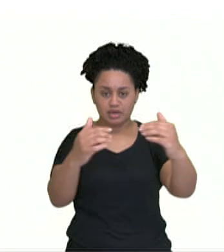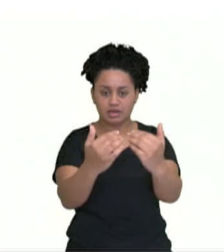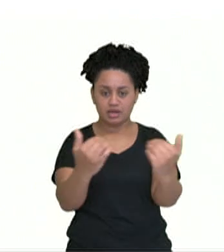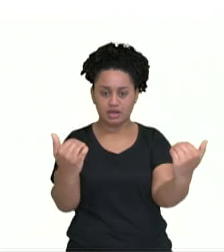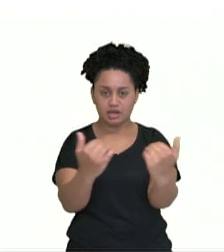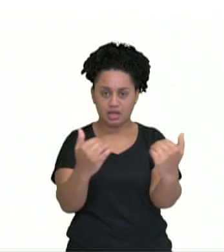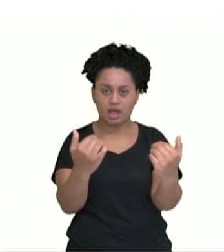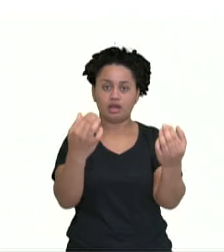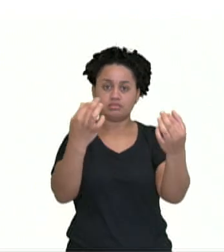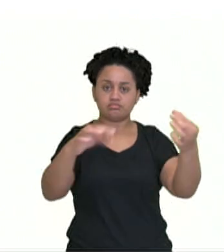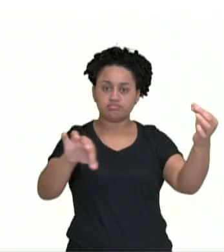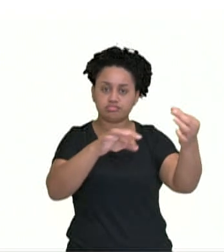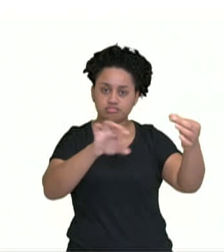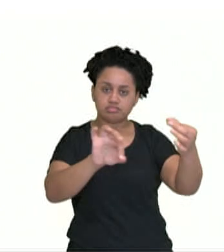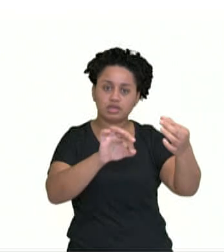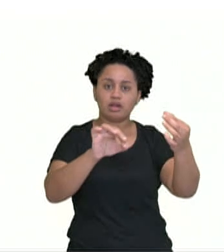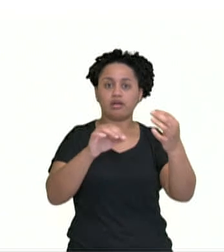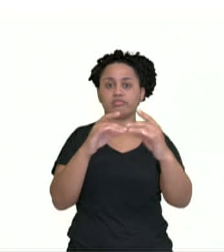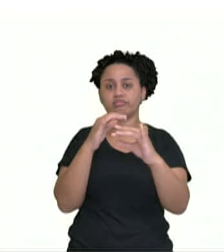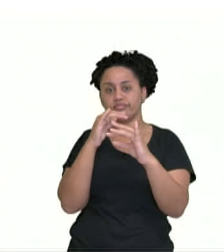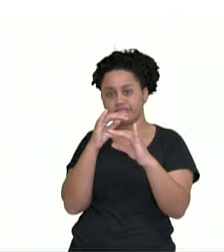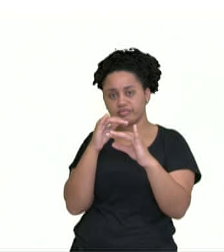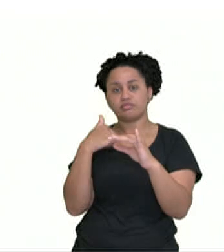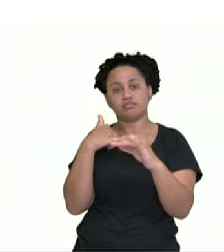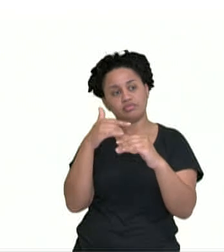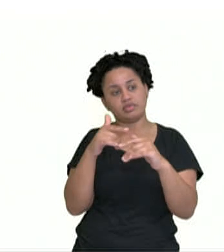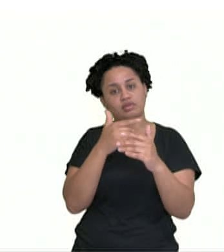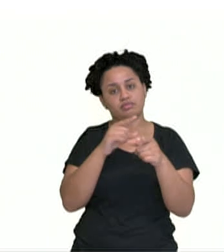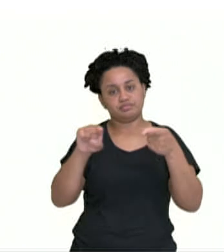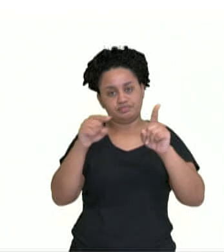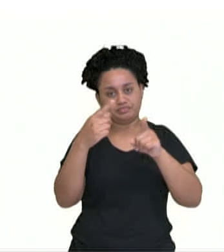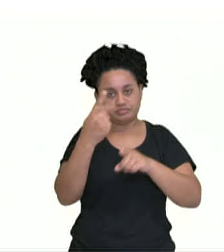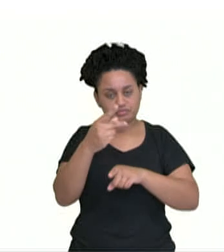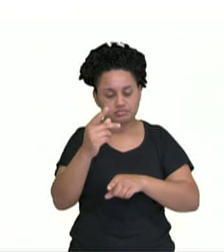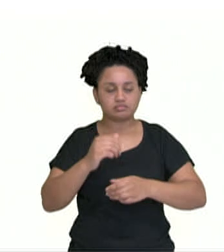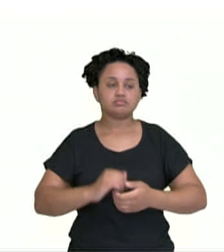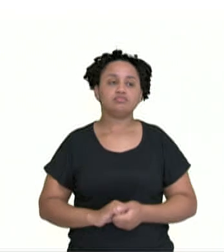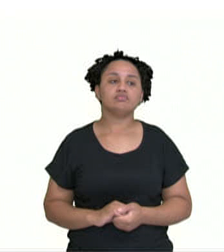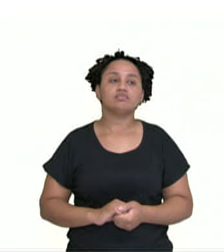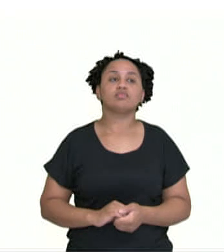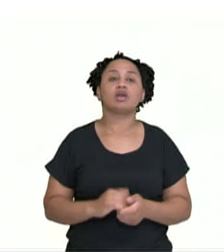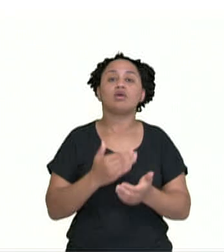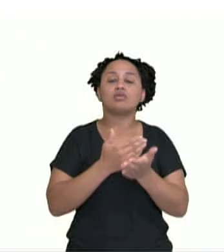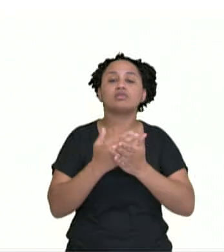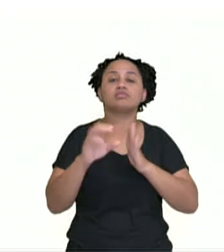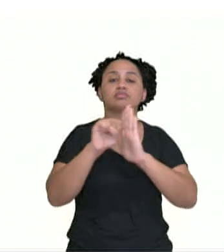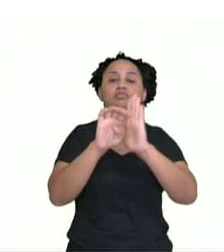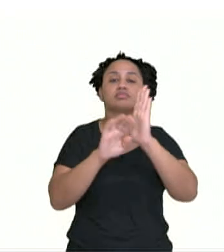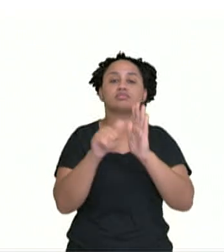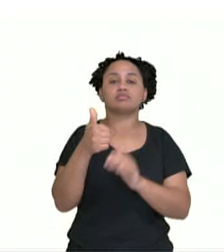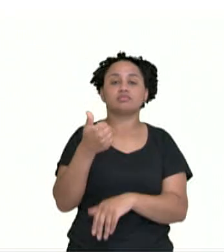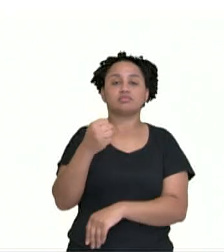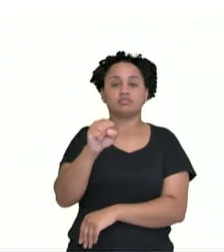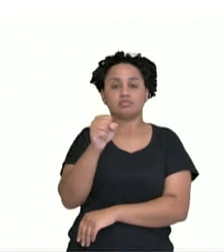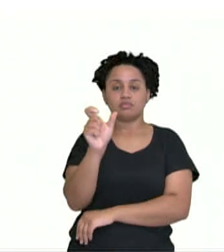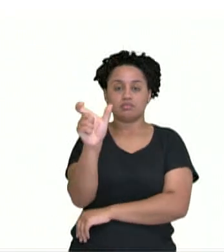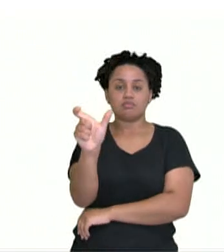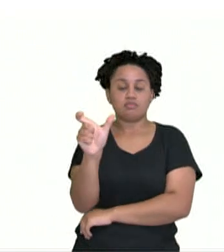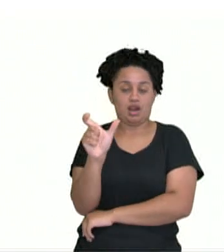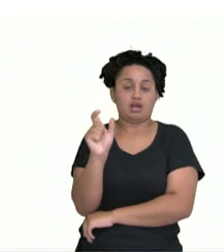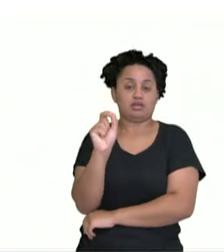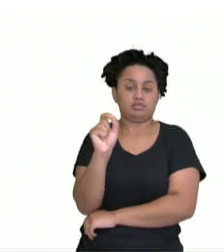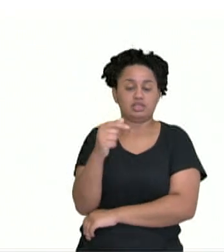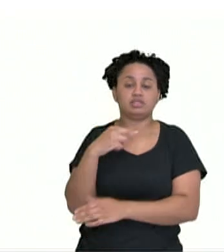suas composições. No início do século XVIII, o termo passou a ser utilizado